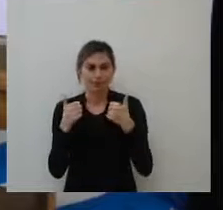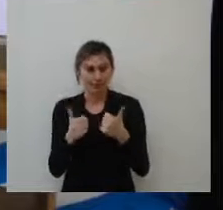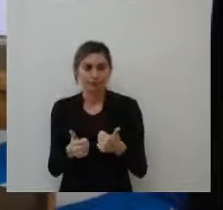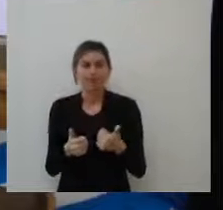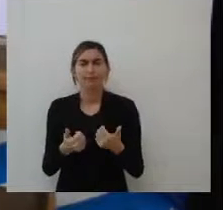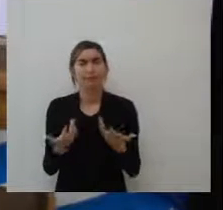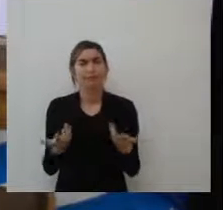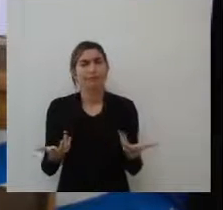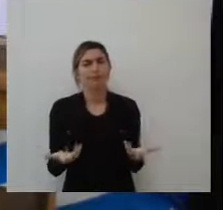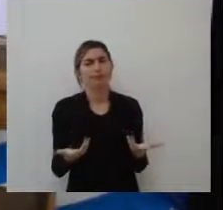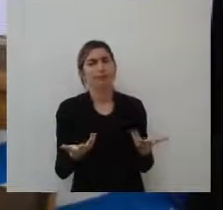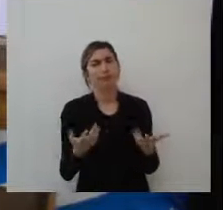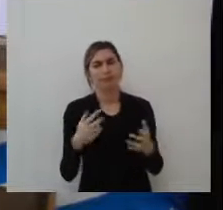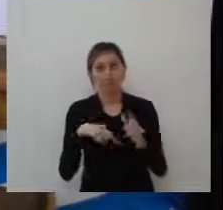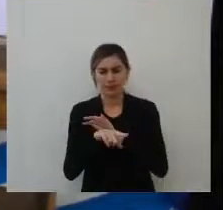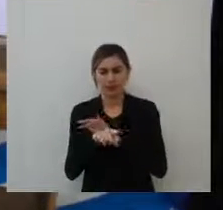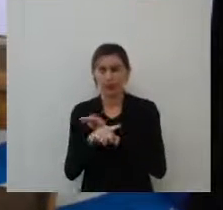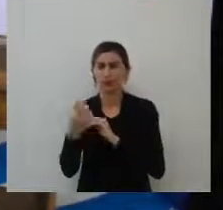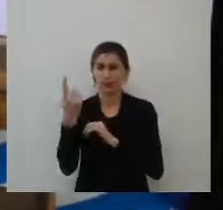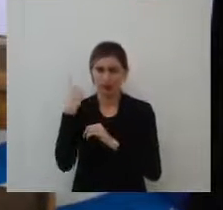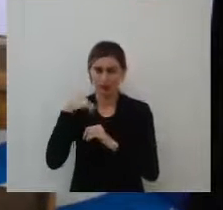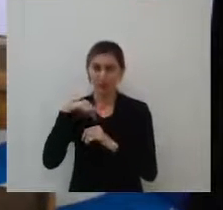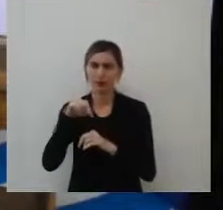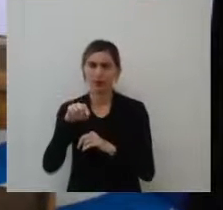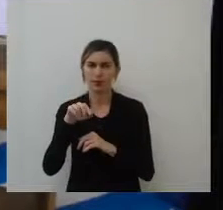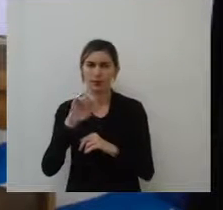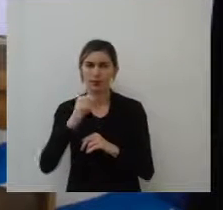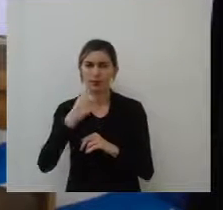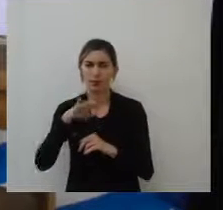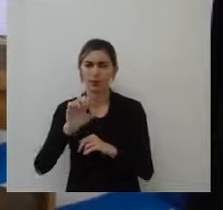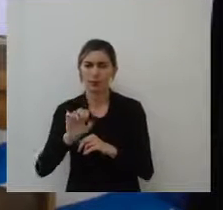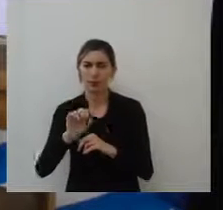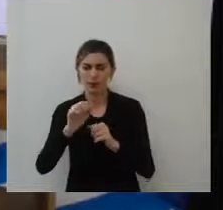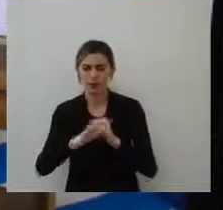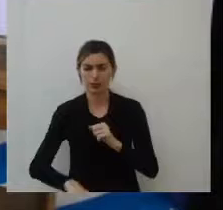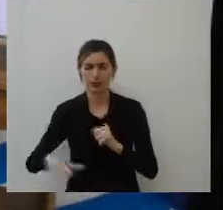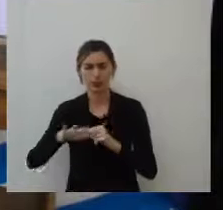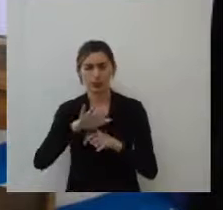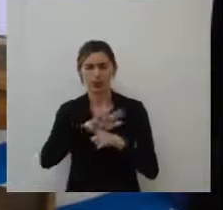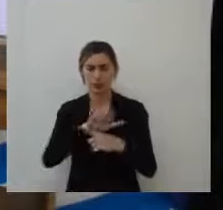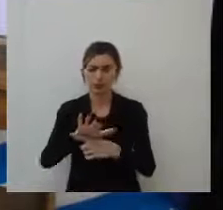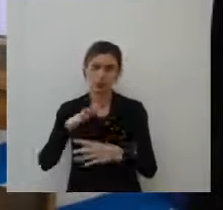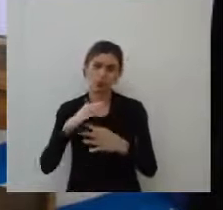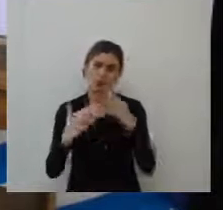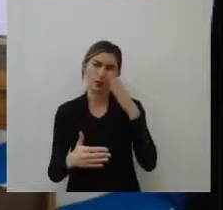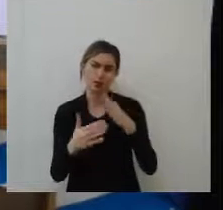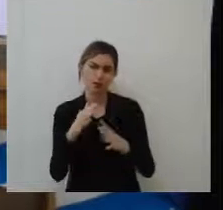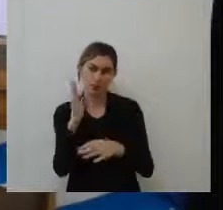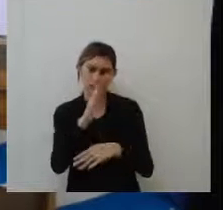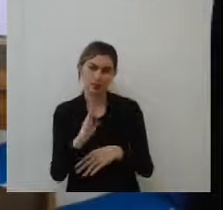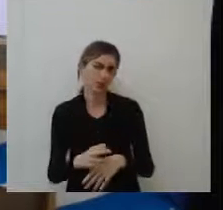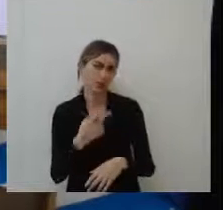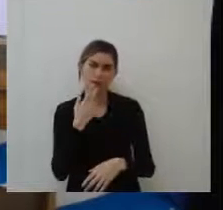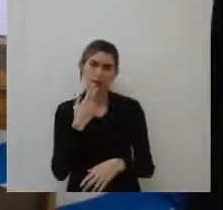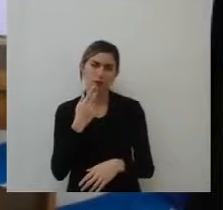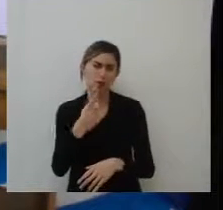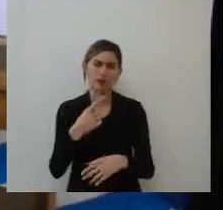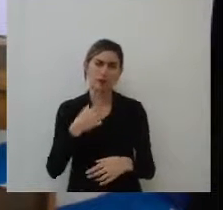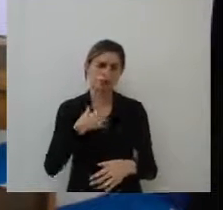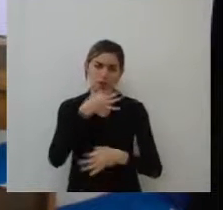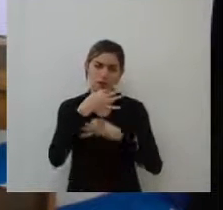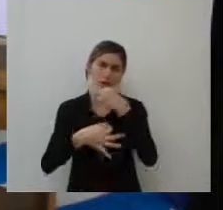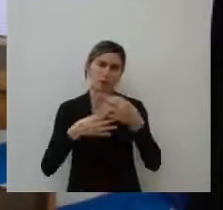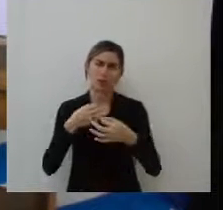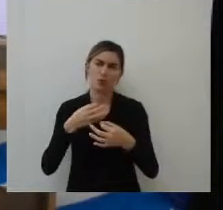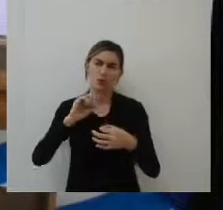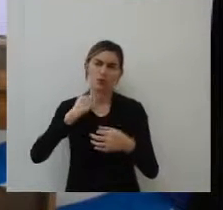Então, na pergunta anterior, se o cyberespaço ajuda ou atrapalha o Brasil, eu digo para vocês que, na minha opinião,